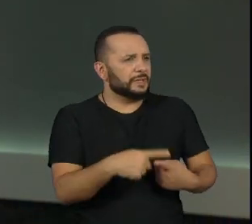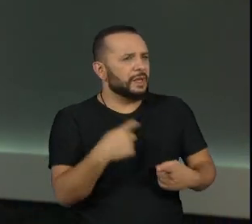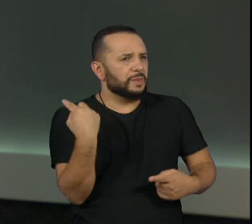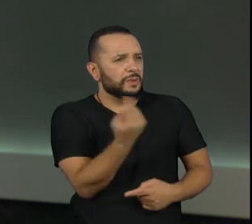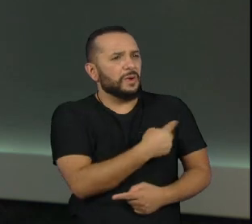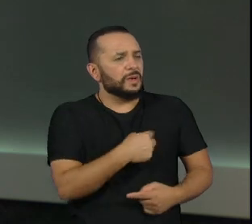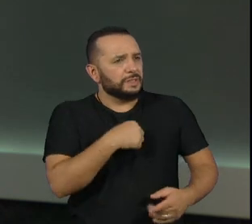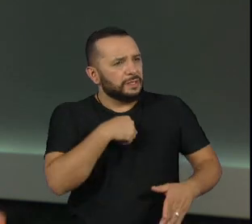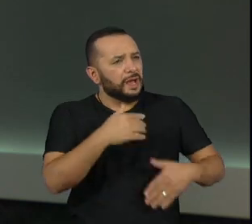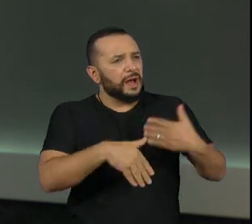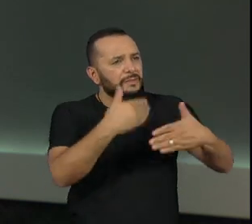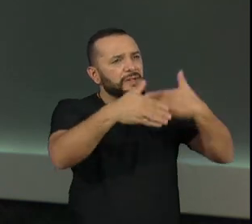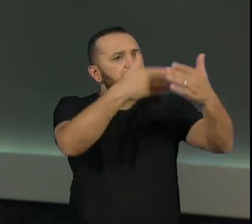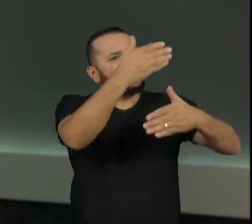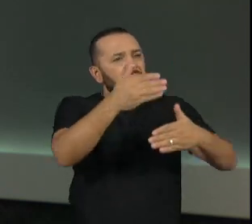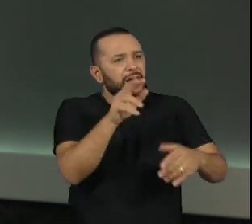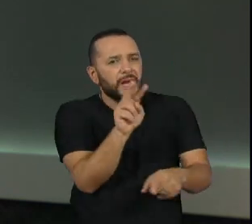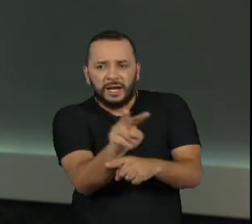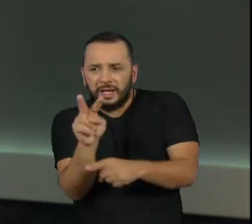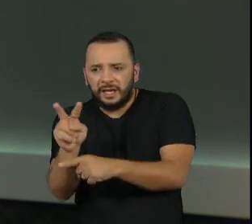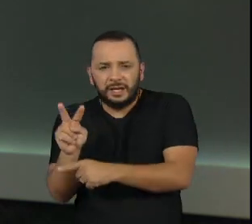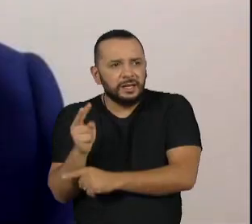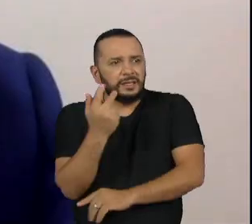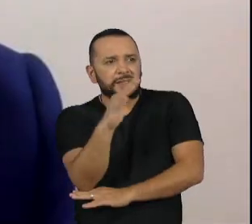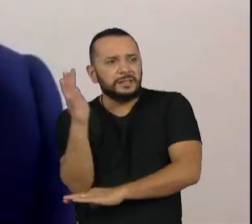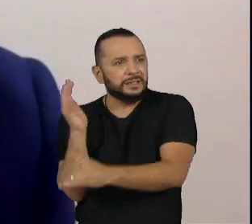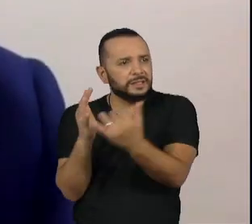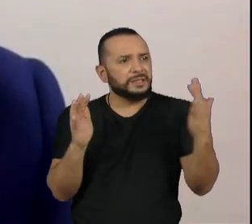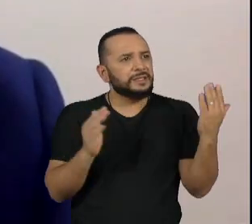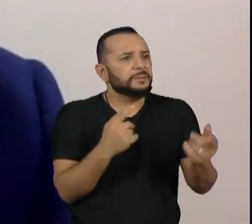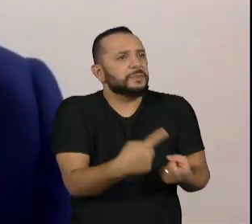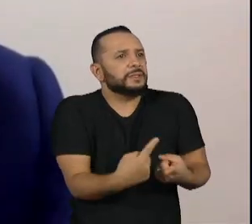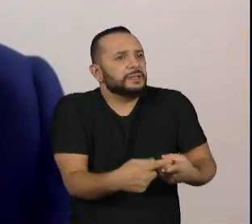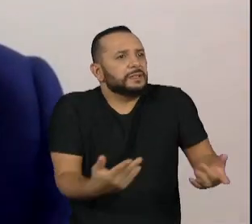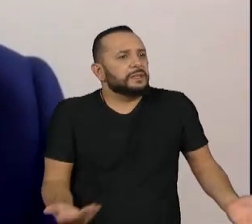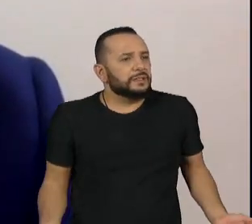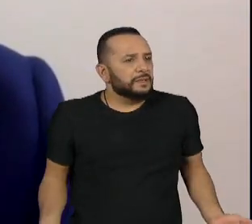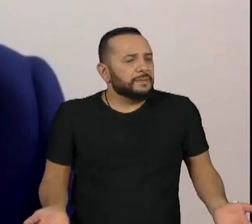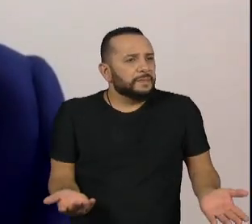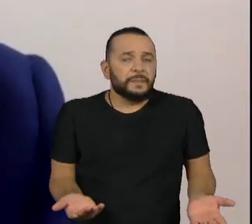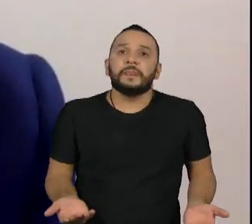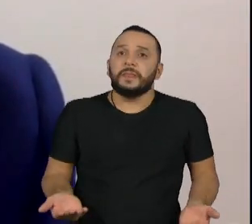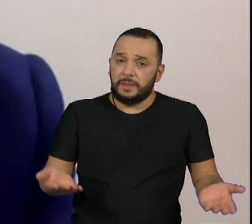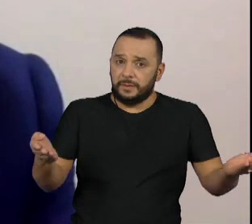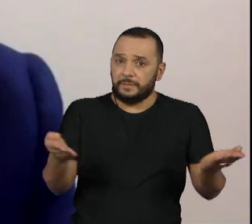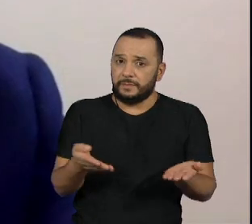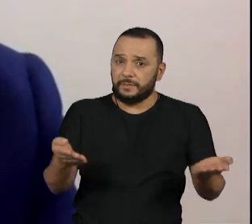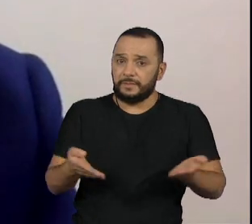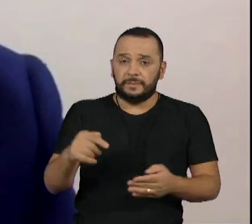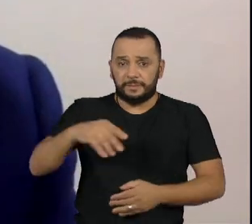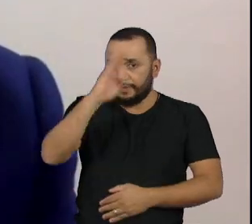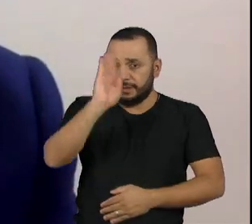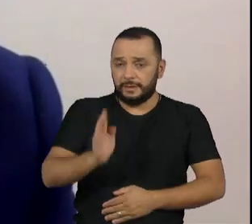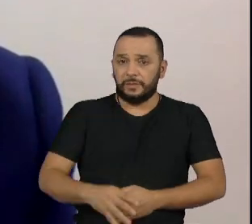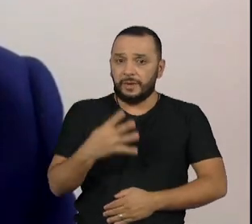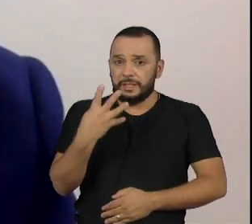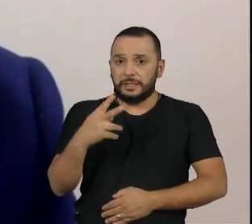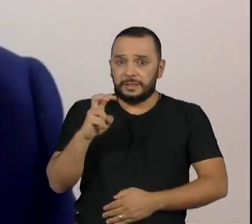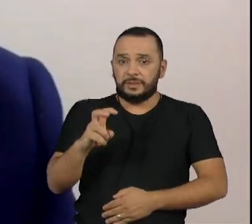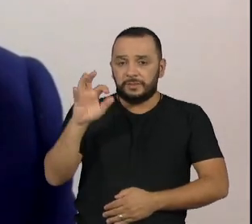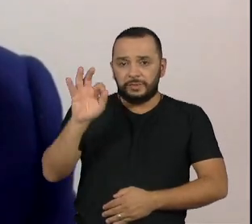esses dados e o conhecimento sobre essa realidade? Hoje nós temos no Brasil menos de 45%